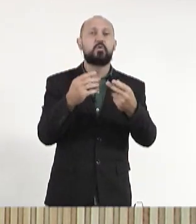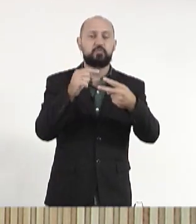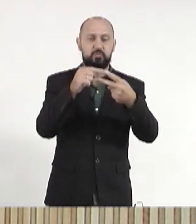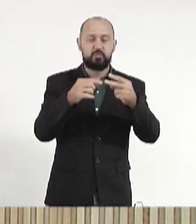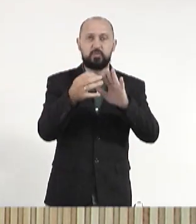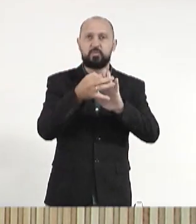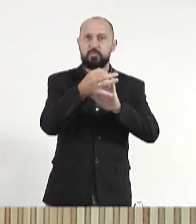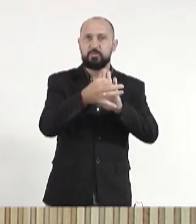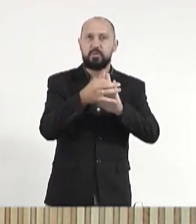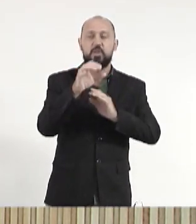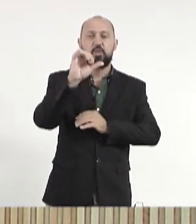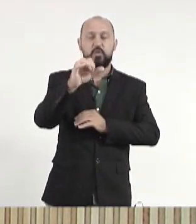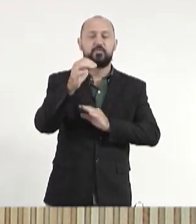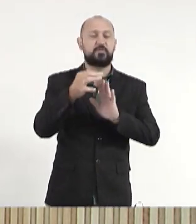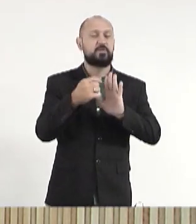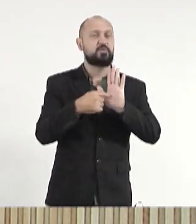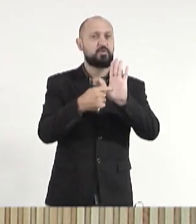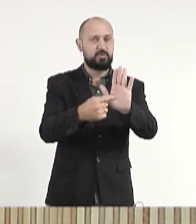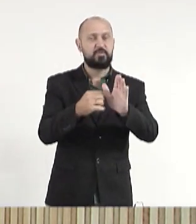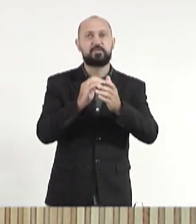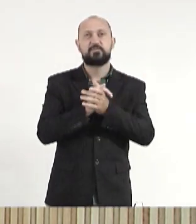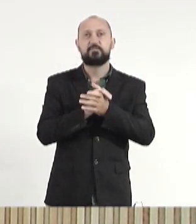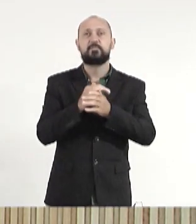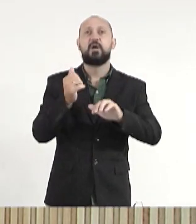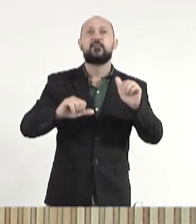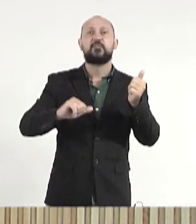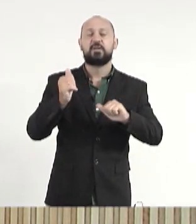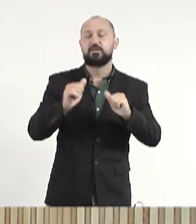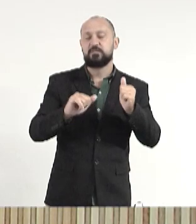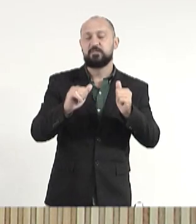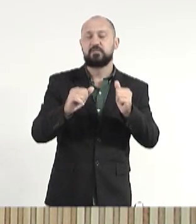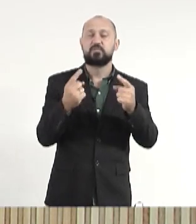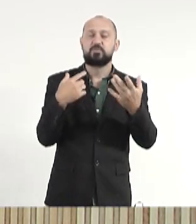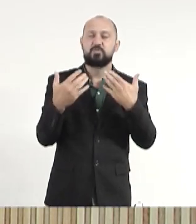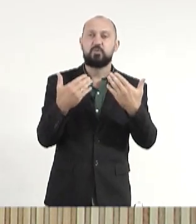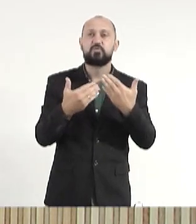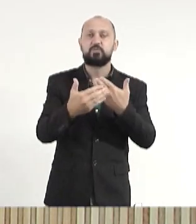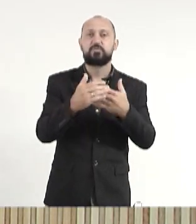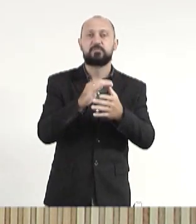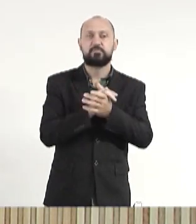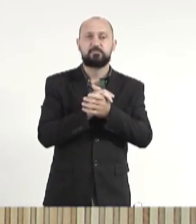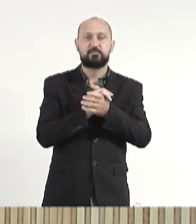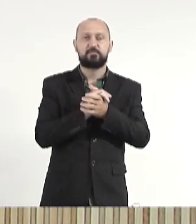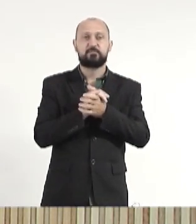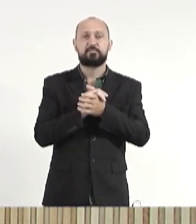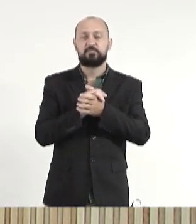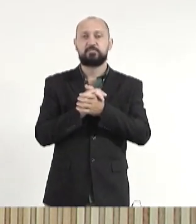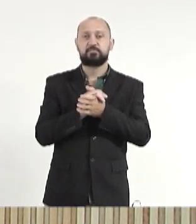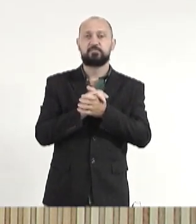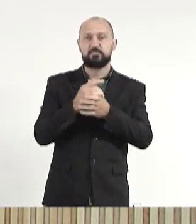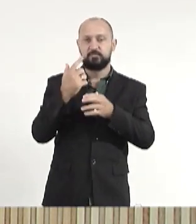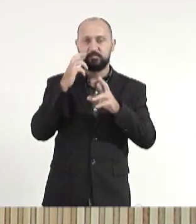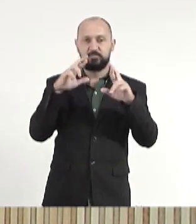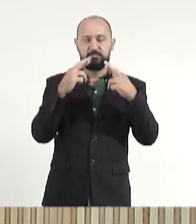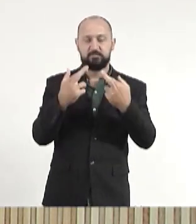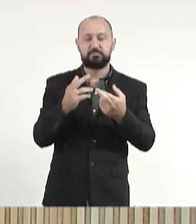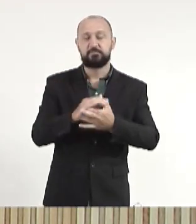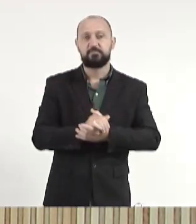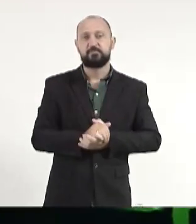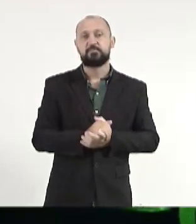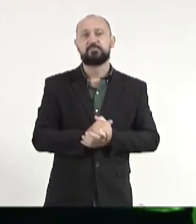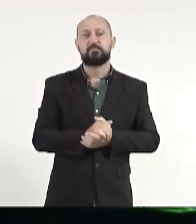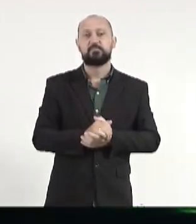itens votados na pauta de hoje, na ordem do dia. Os deputados também deliberaram ao final da ordem do dia sobre os requerimentos, as